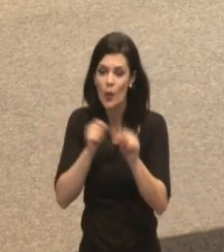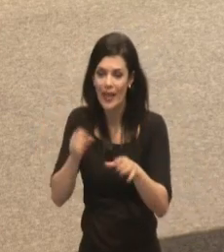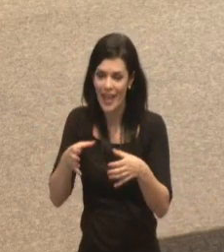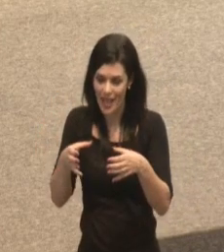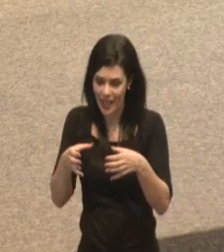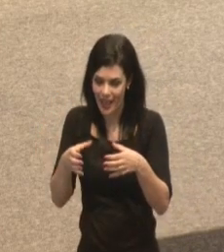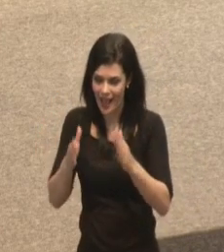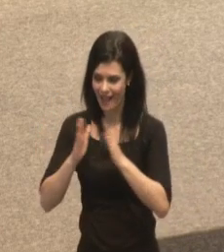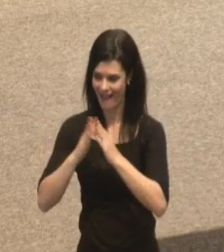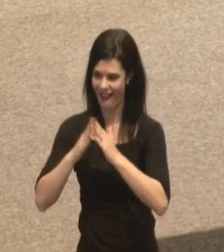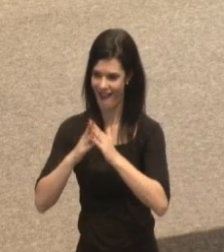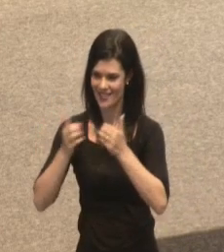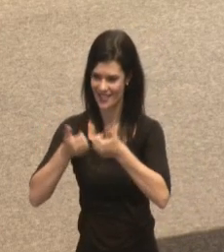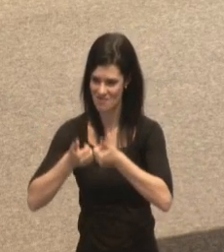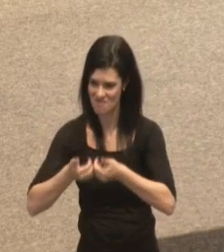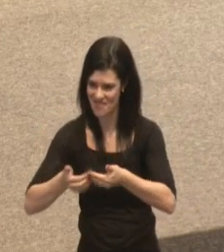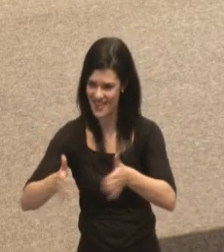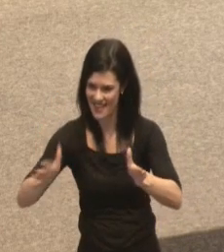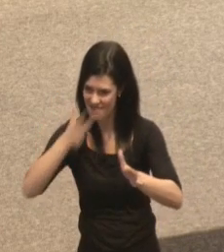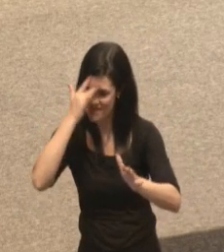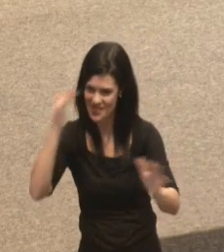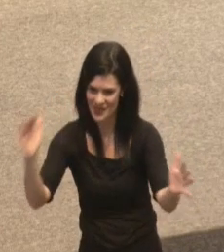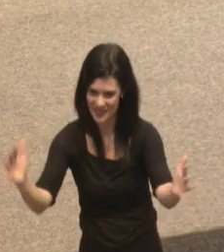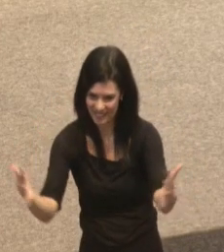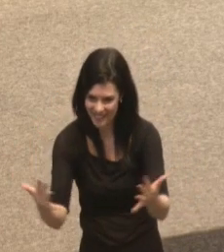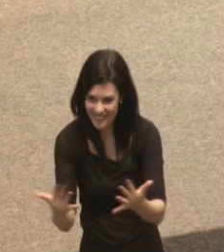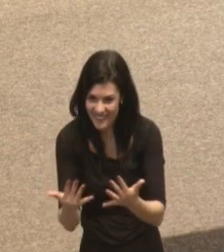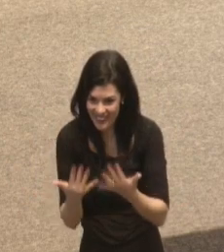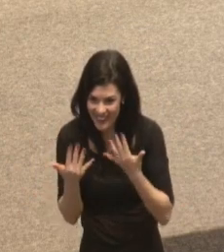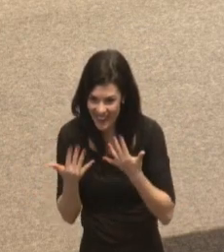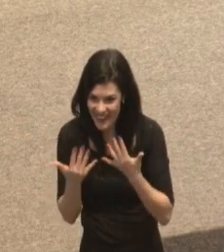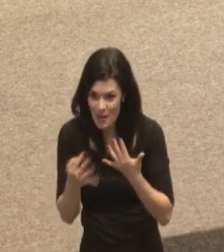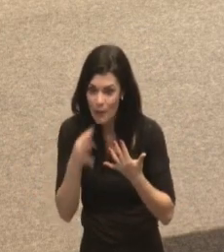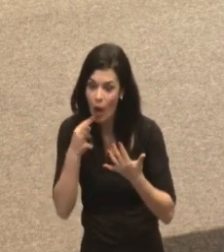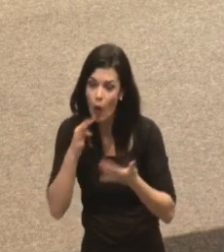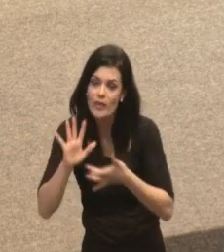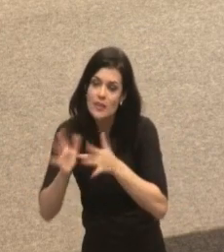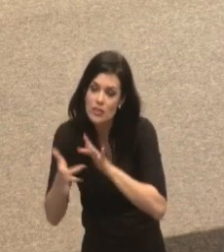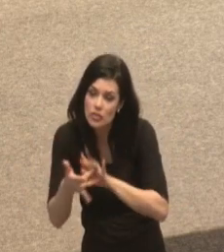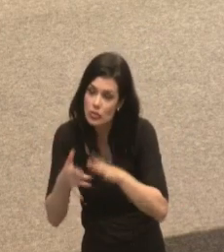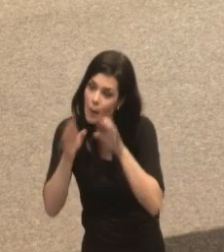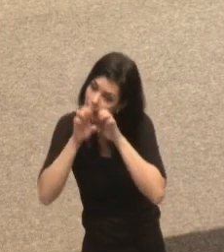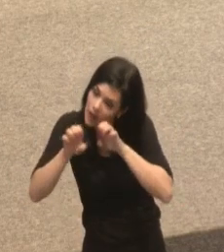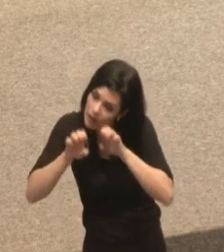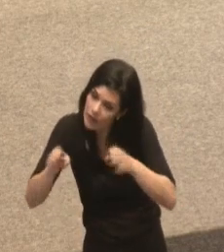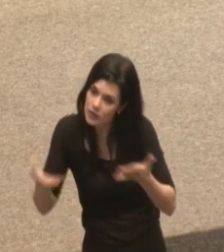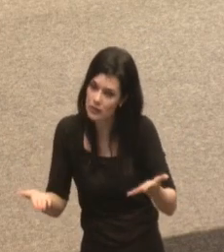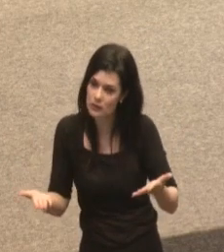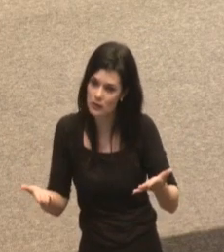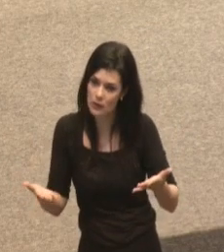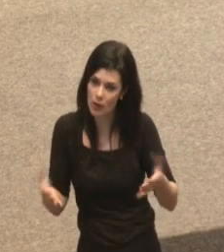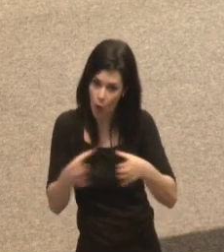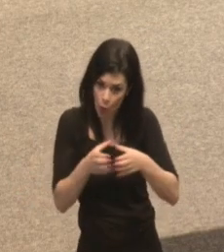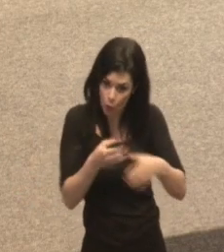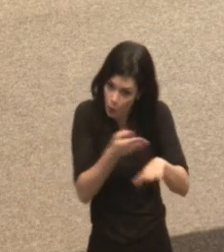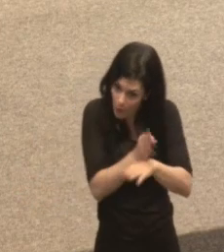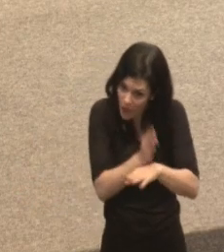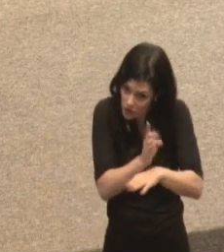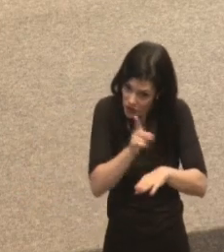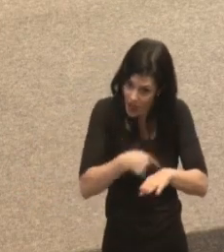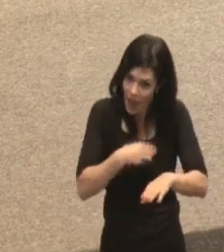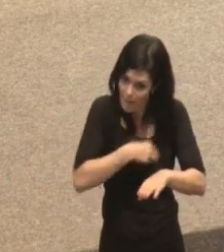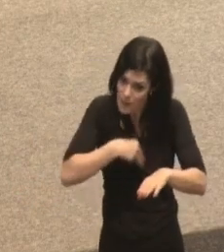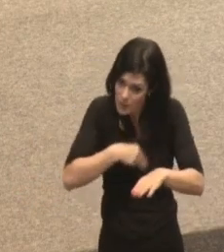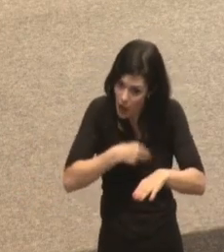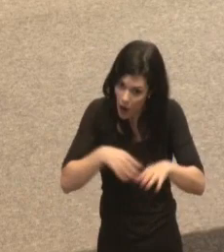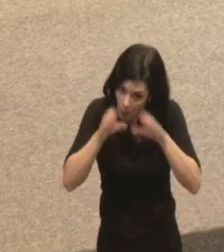nossa casa para reunir pessoas para que elas ouçam o Evangelho. Essa é a história dos batistas. Nós somos um povo missionário,